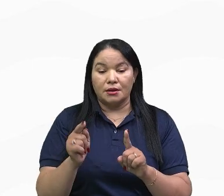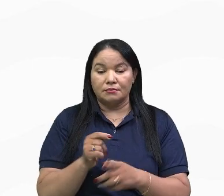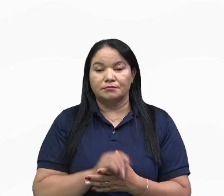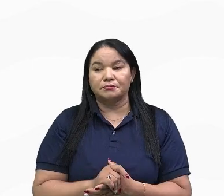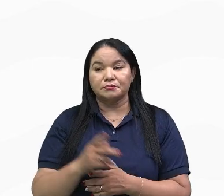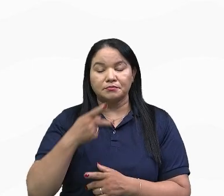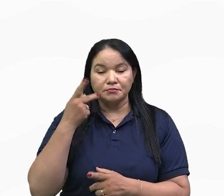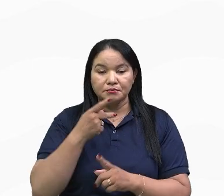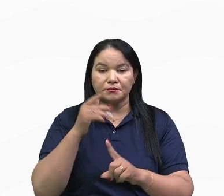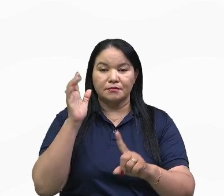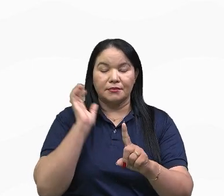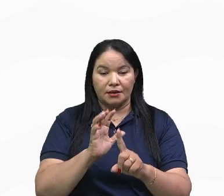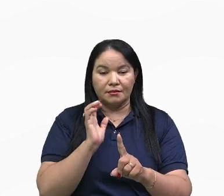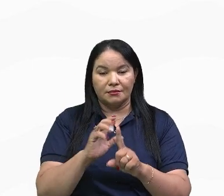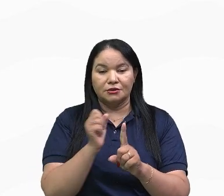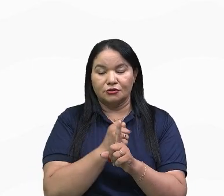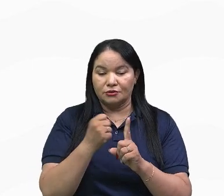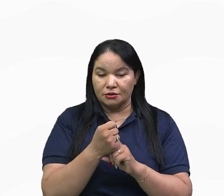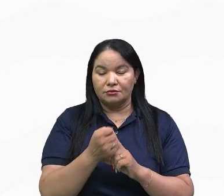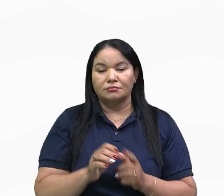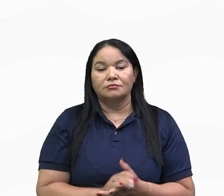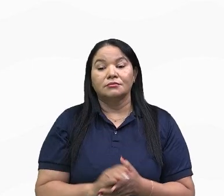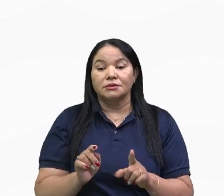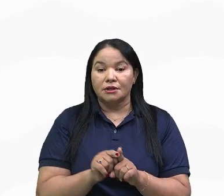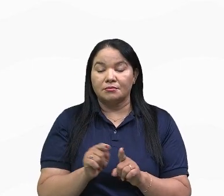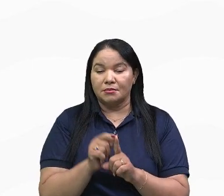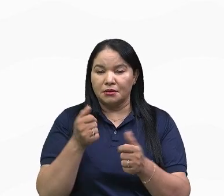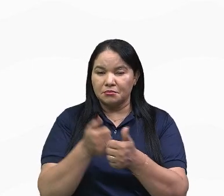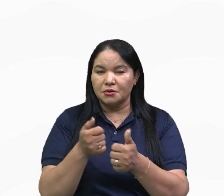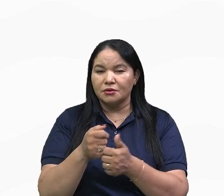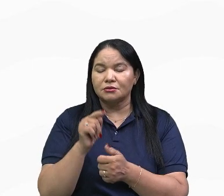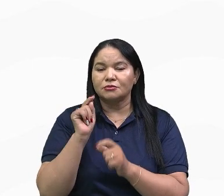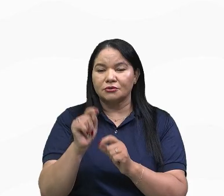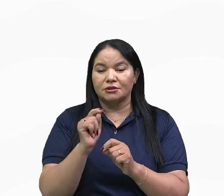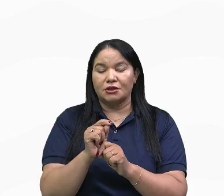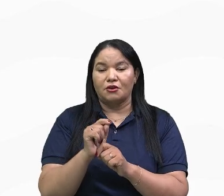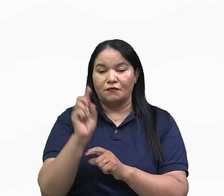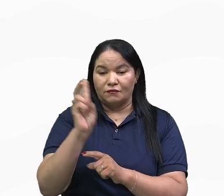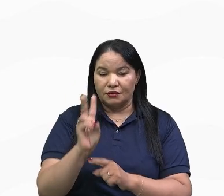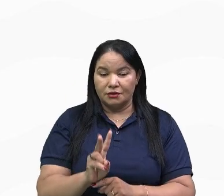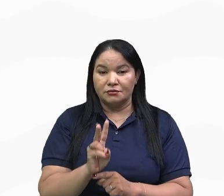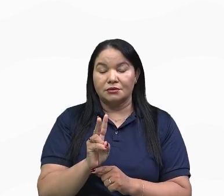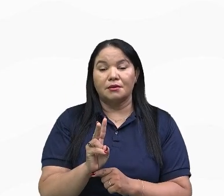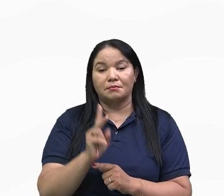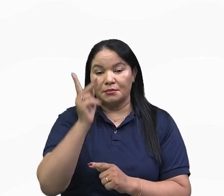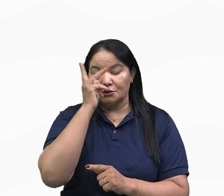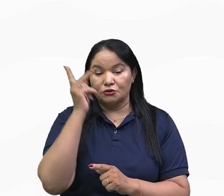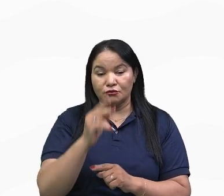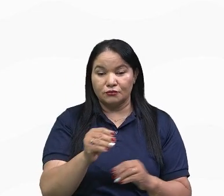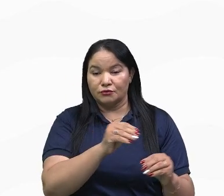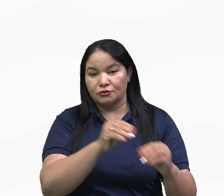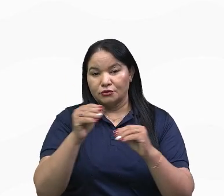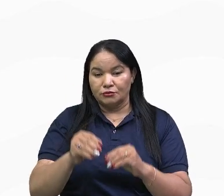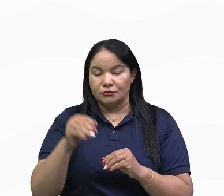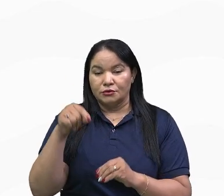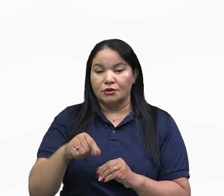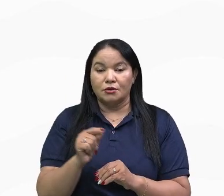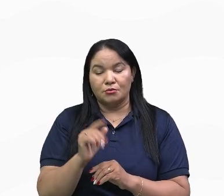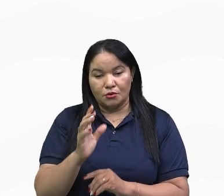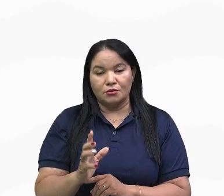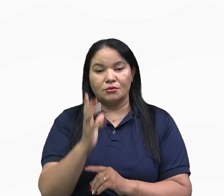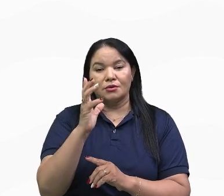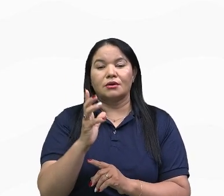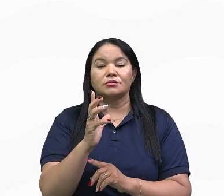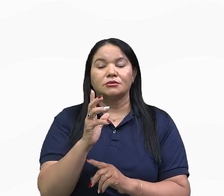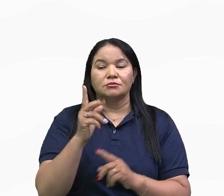mesmo, né? Nossa região, né, aqui no caso da Venezuela, né, aí muita gente que veio para cá também por questões sociais e políticas, né, lá.